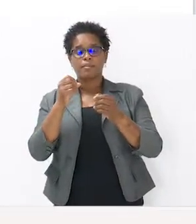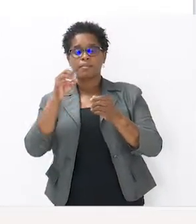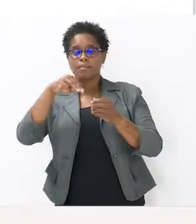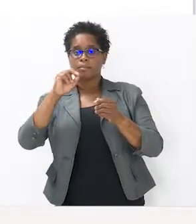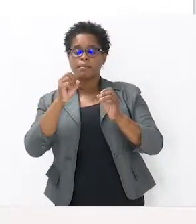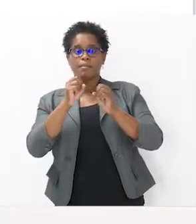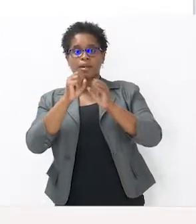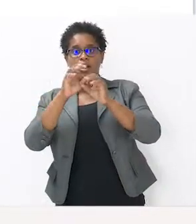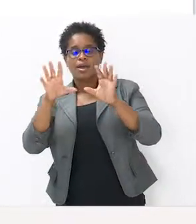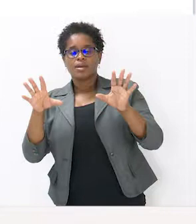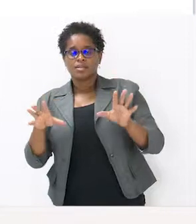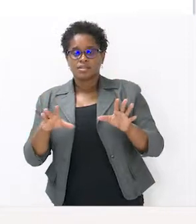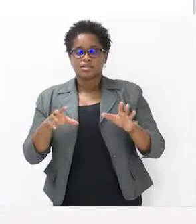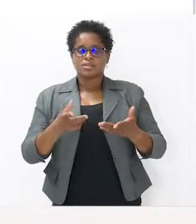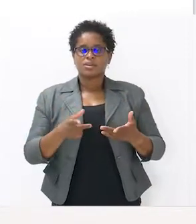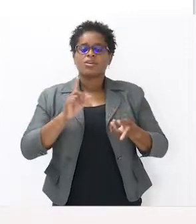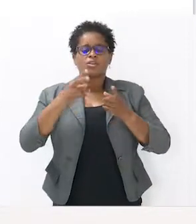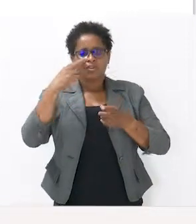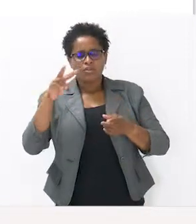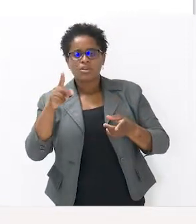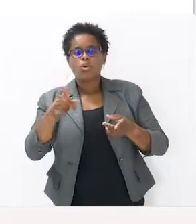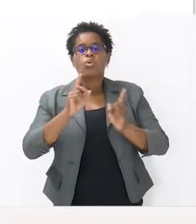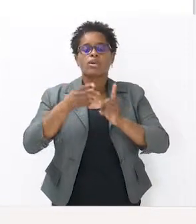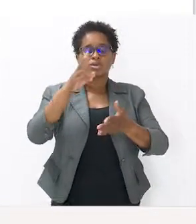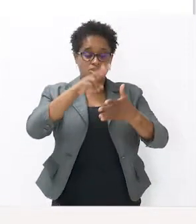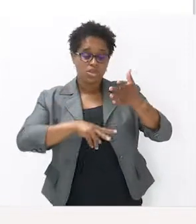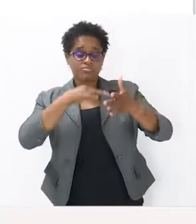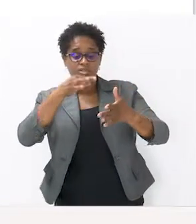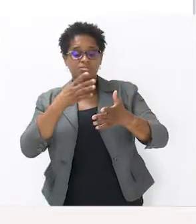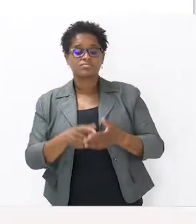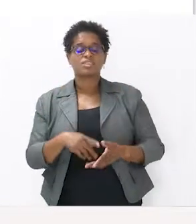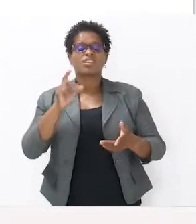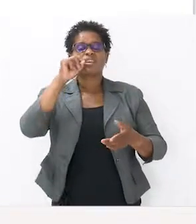é que o nosso texto diz. Entre quem é?